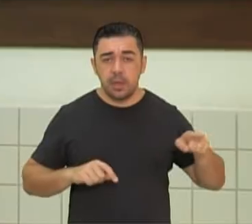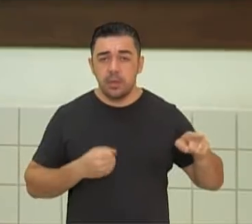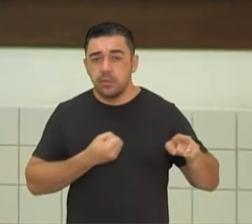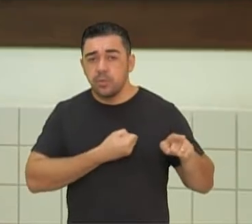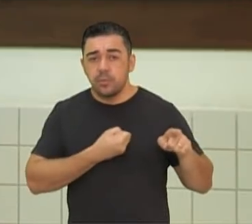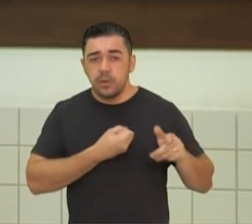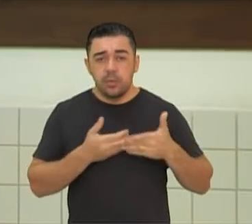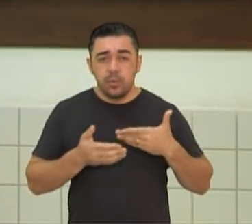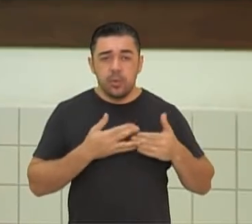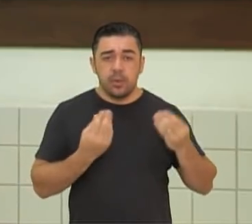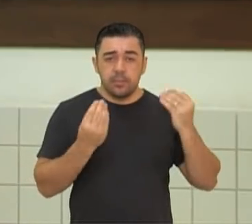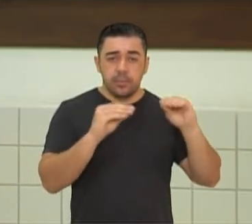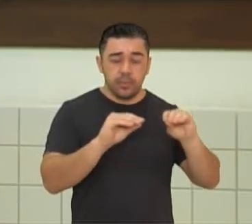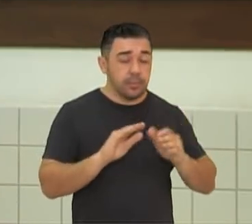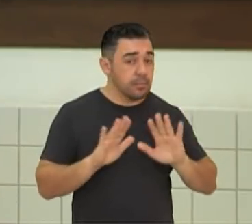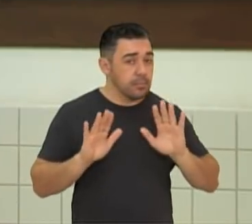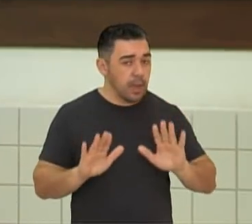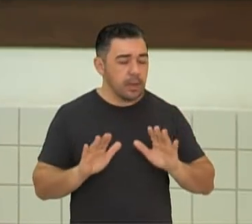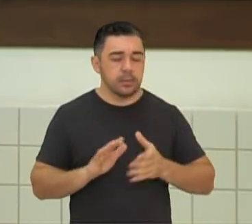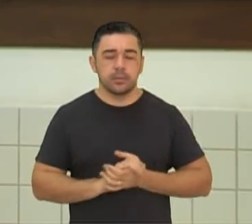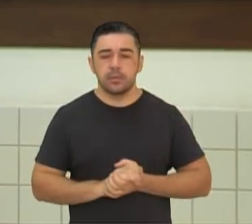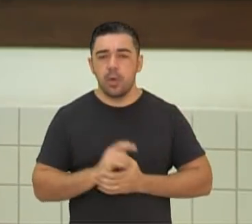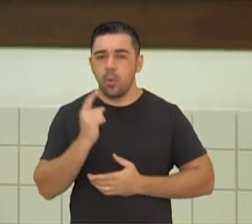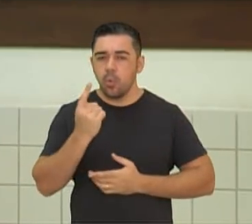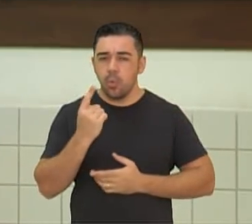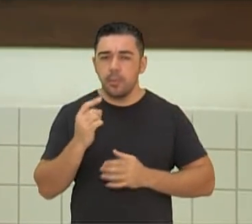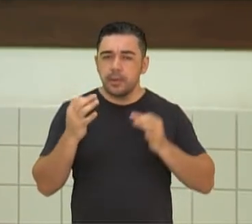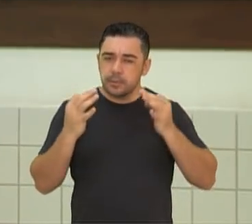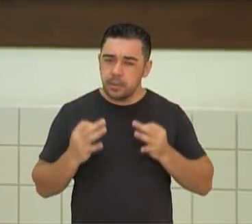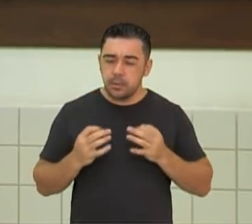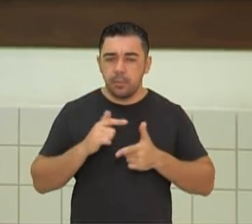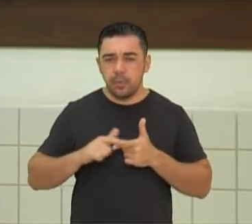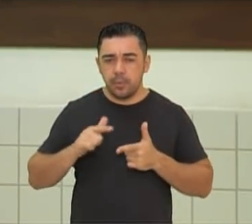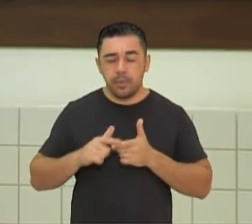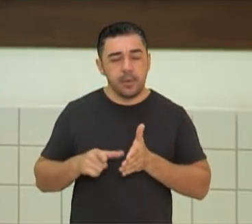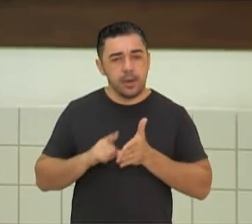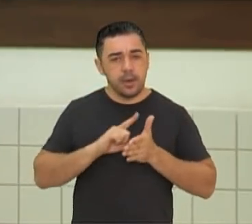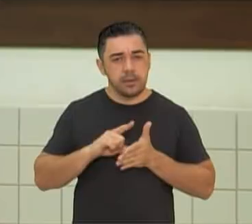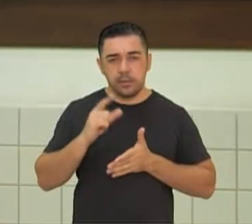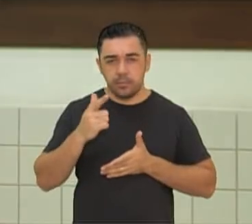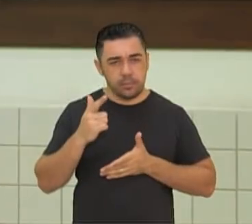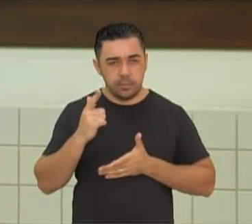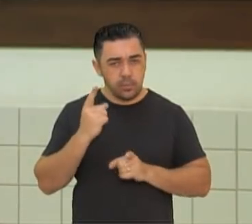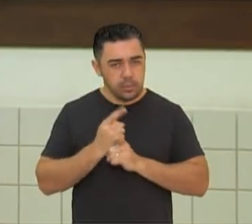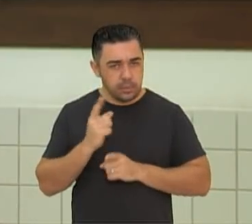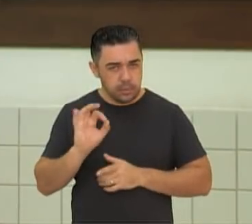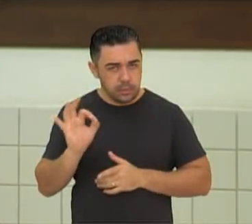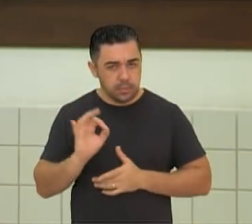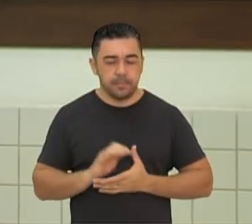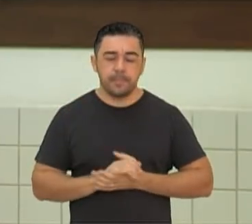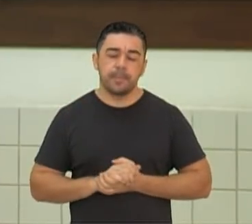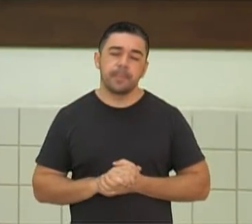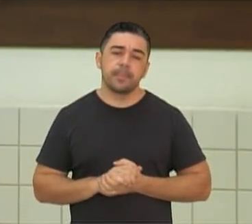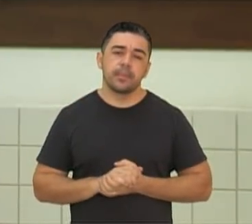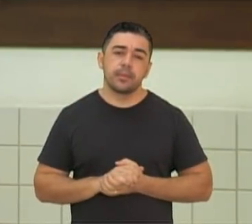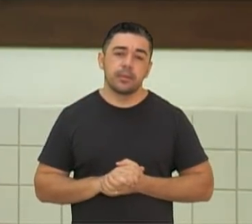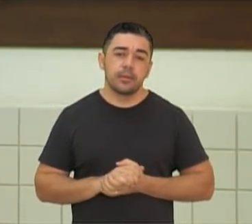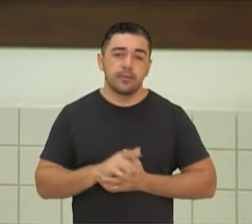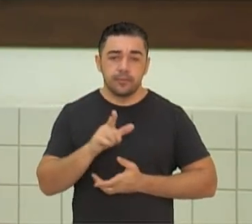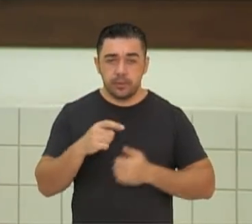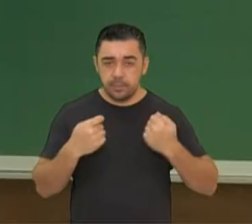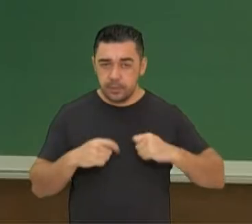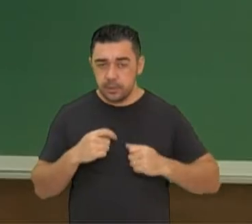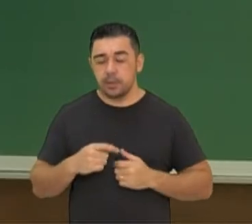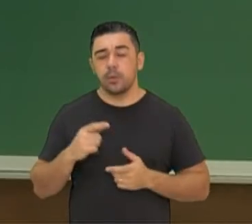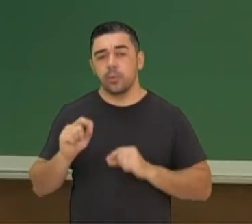ali. Certo? Mas uma solução fechadinha, igual aos problemas que nós resolvemos antes, você não vai encontrar. Tá? Então, você